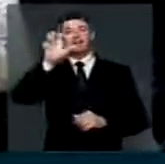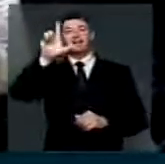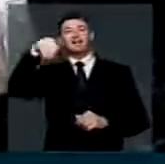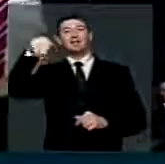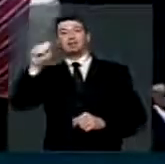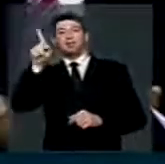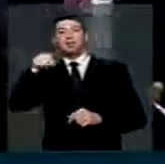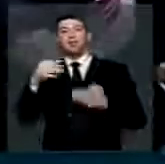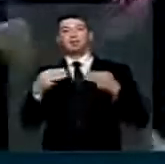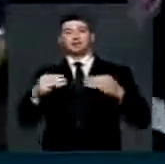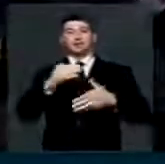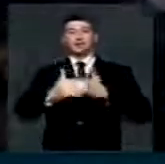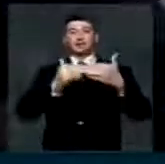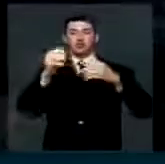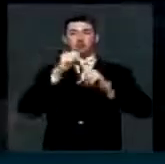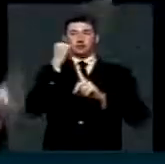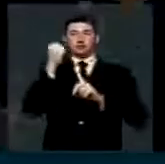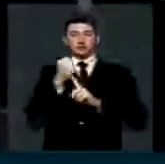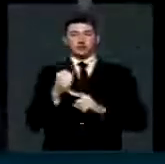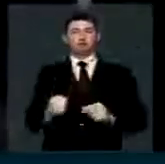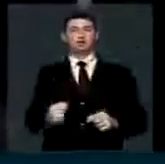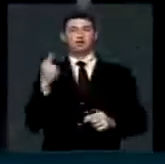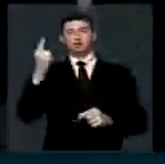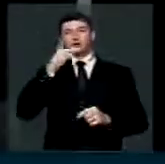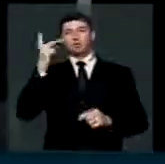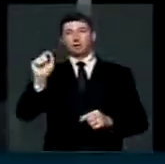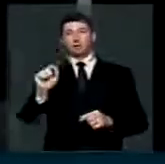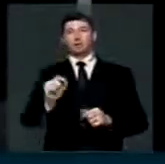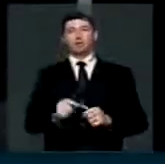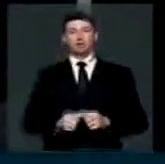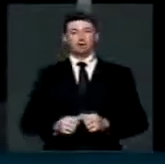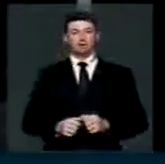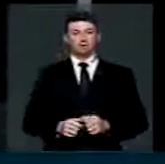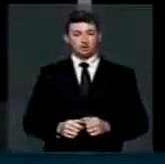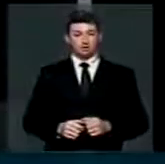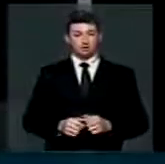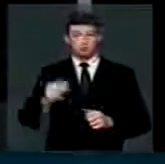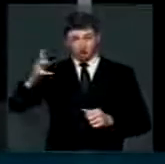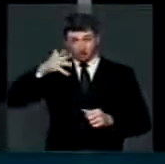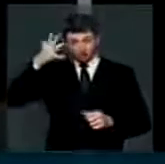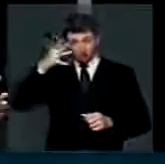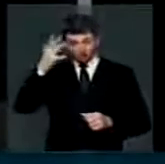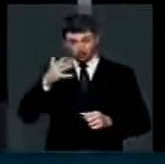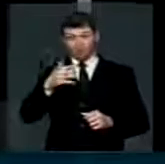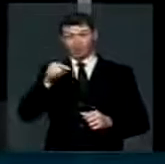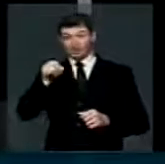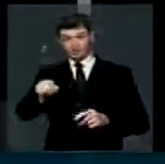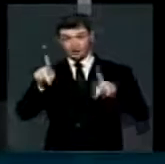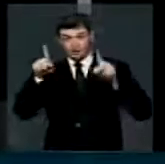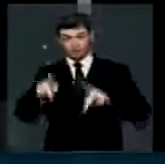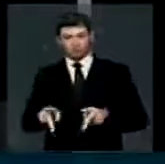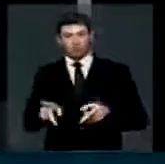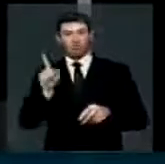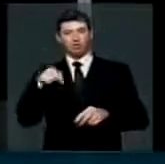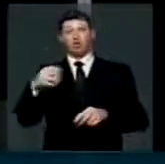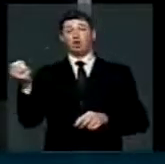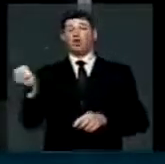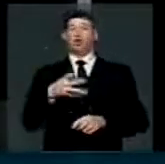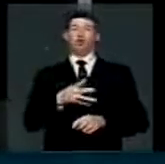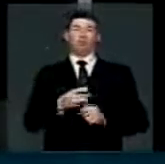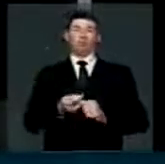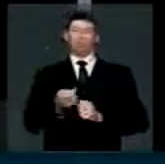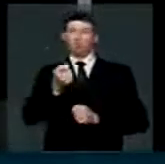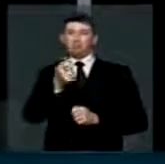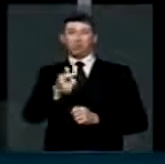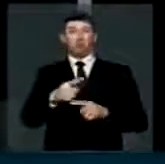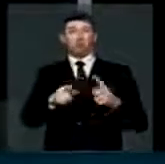Ministério do Desenvolvimento Social, todos disseram que a política para essa população ainda é muito nova,